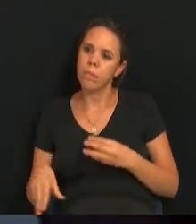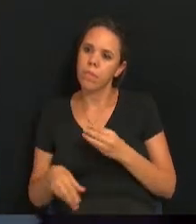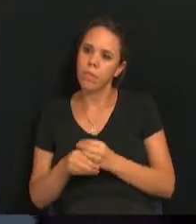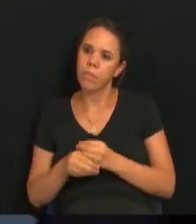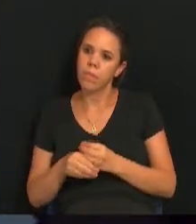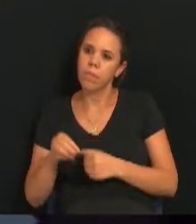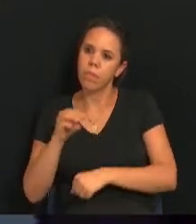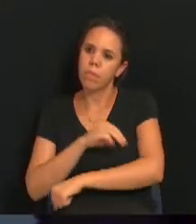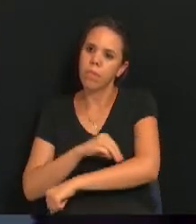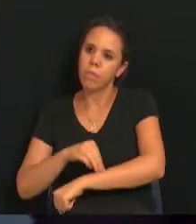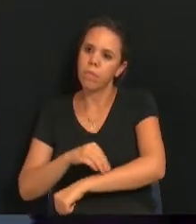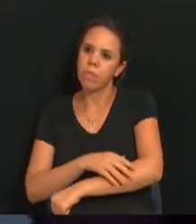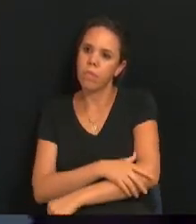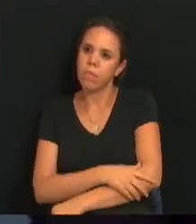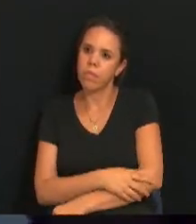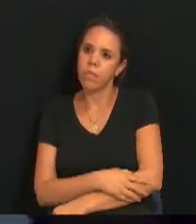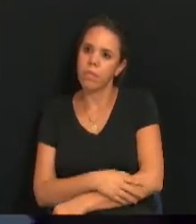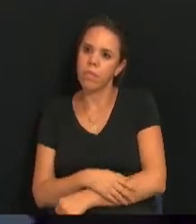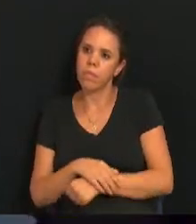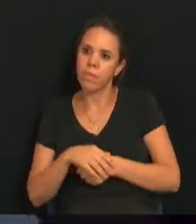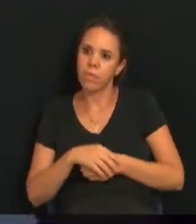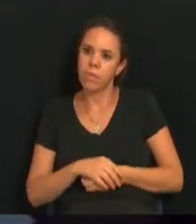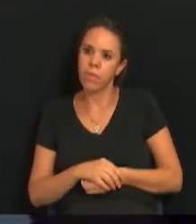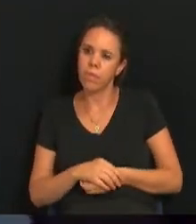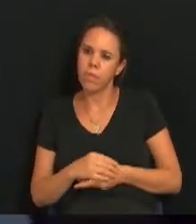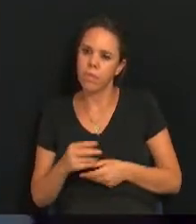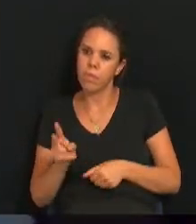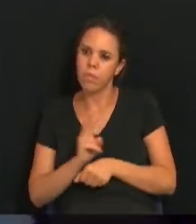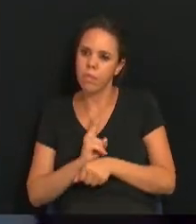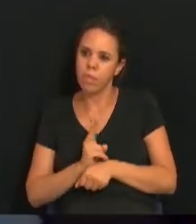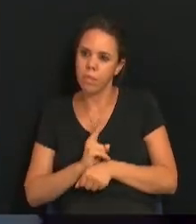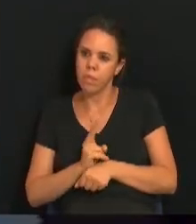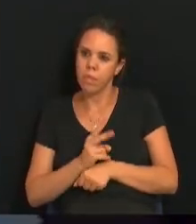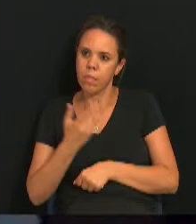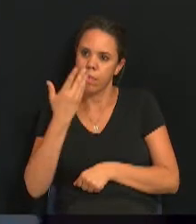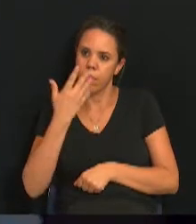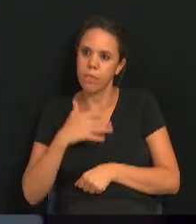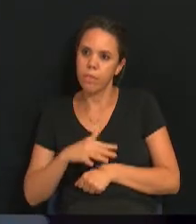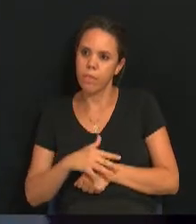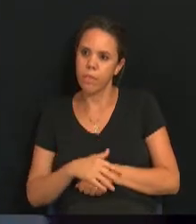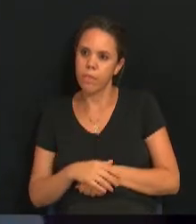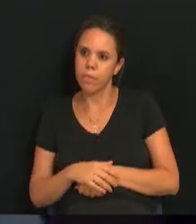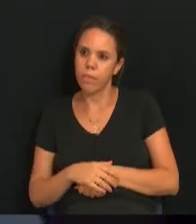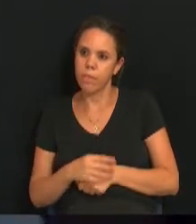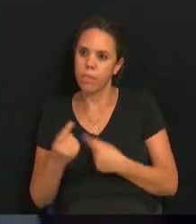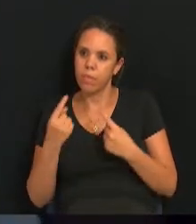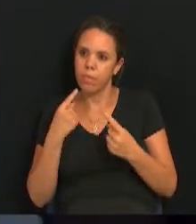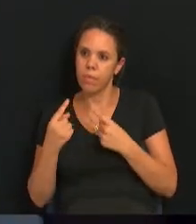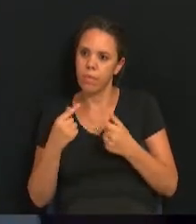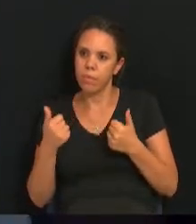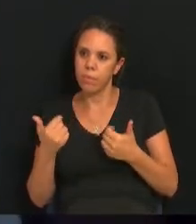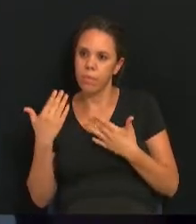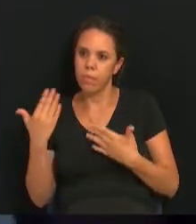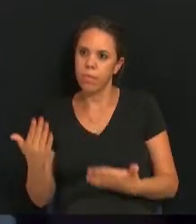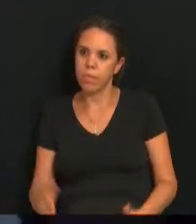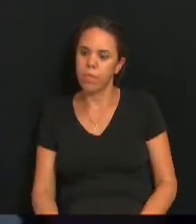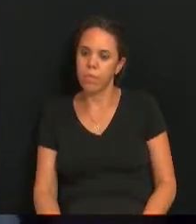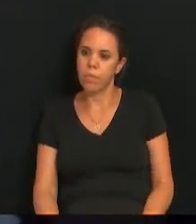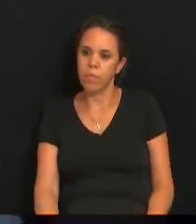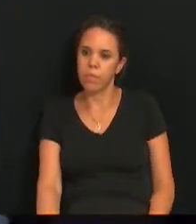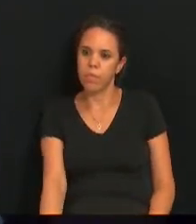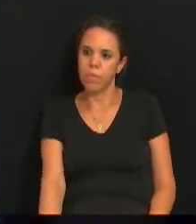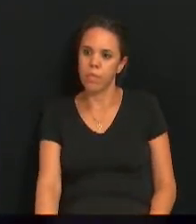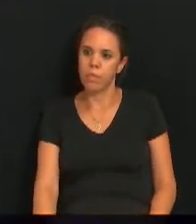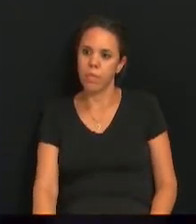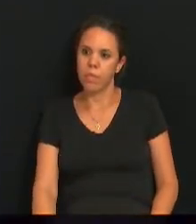magistério das monitoras e agentes da educação infantil, que vamos estar dialogando aqui hoje. Obrigado, viu? Desculpa se eu